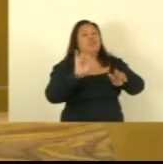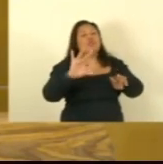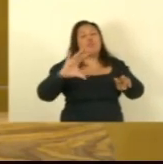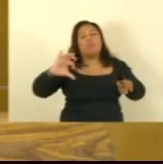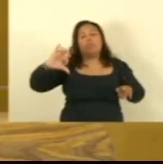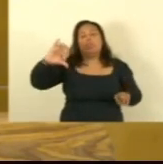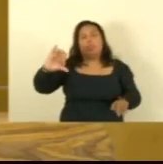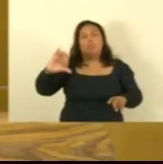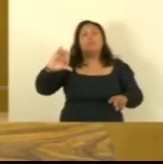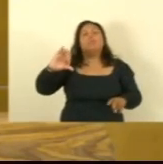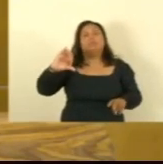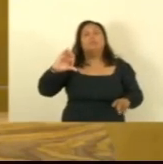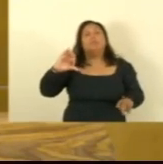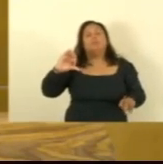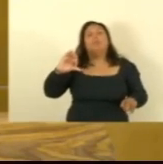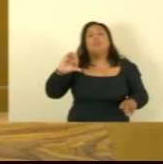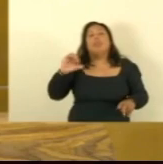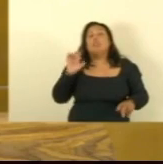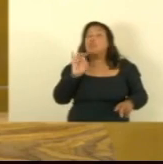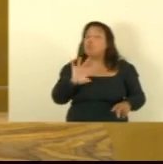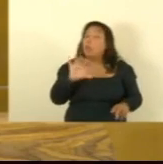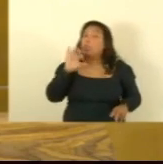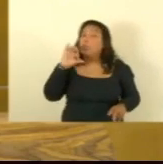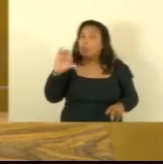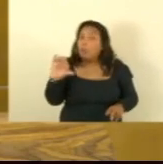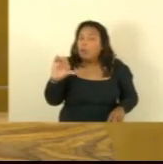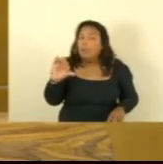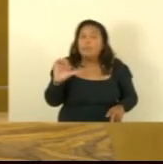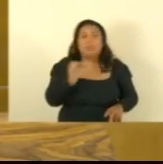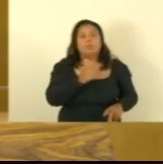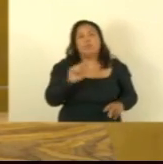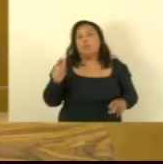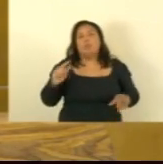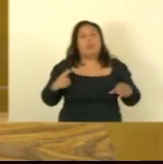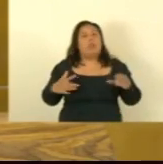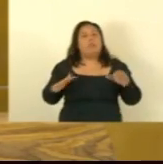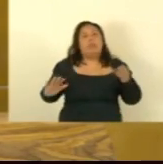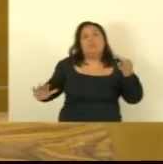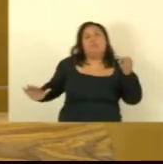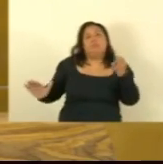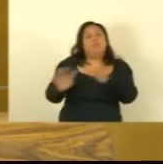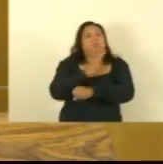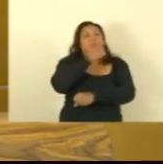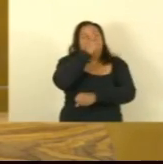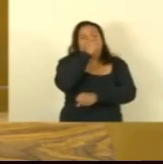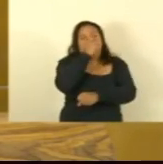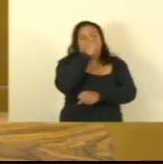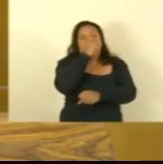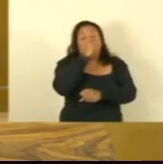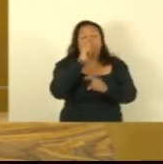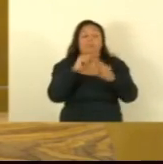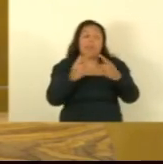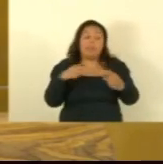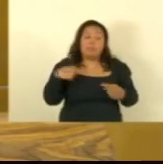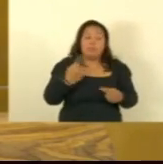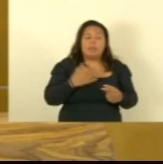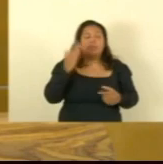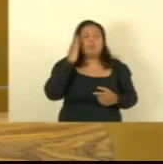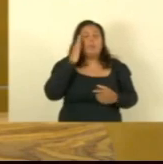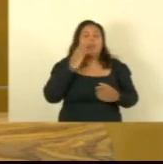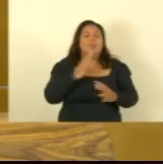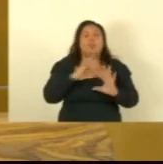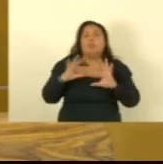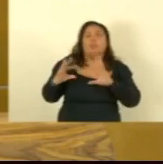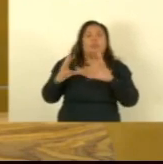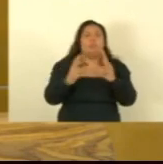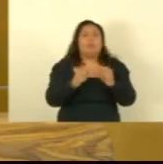deles, Coronel Hélio, apenas 9, nós não temos uma superlotação. Mas nós temos aqui um levantamento de todos os presídios,